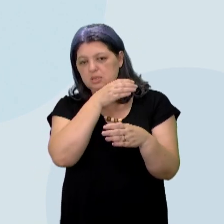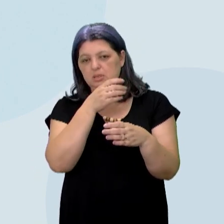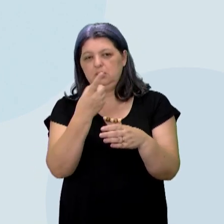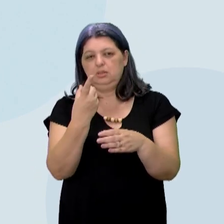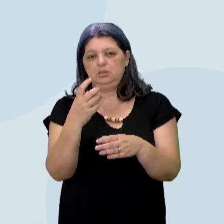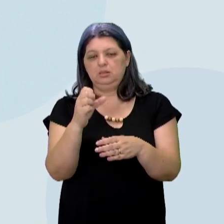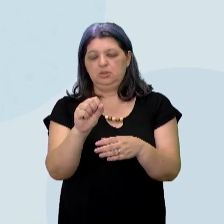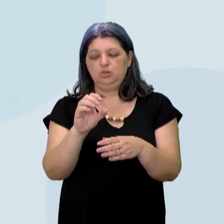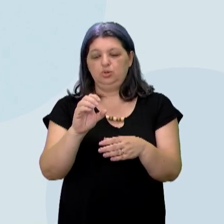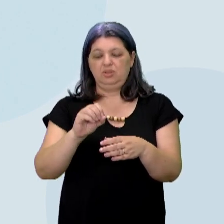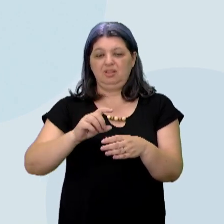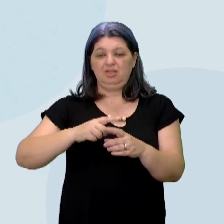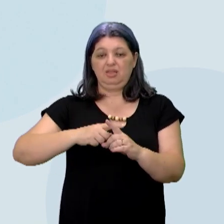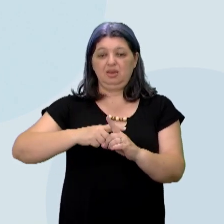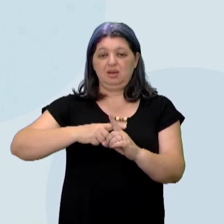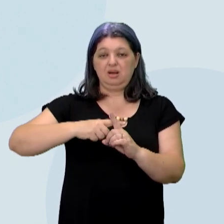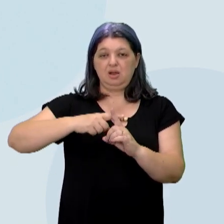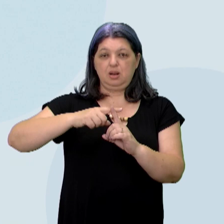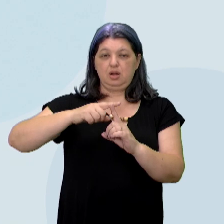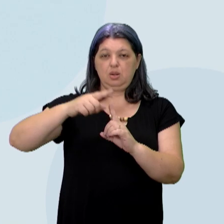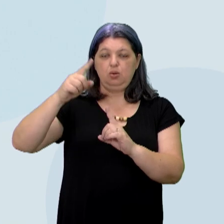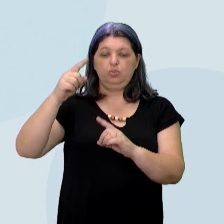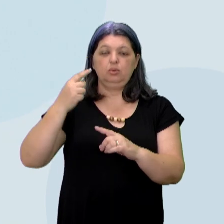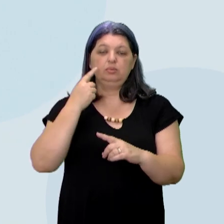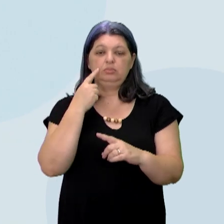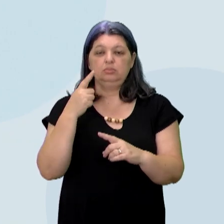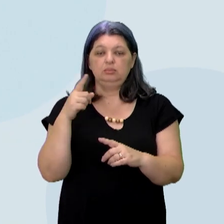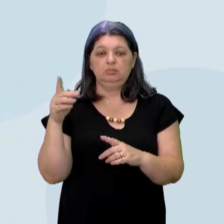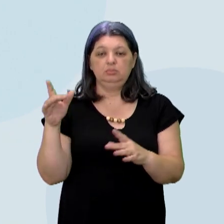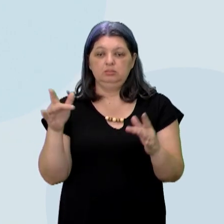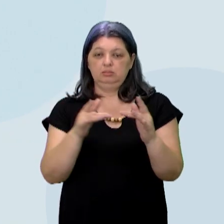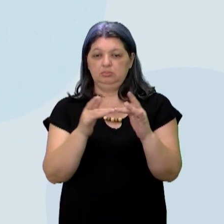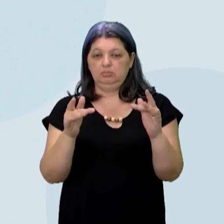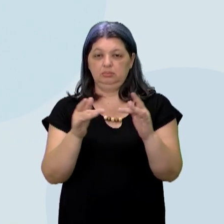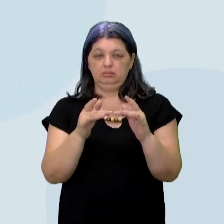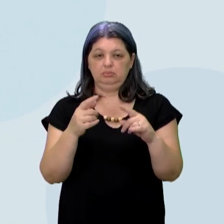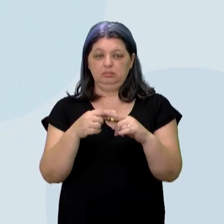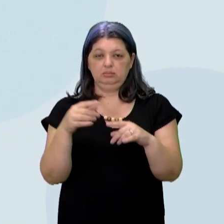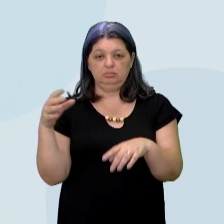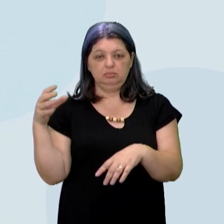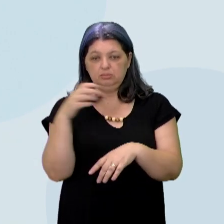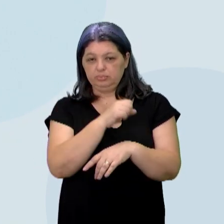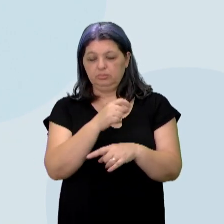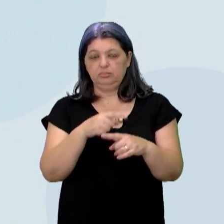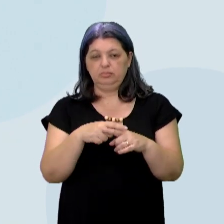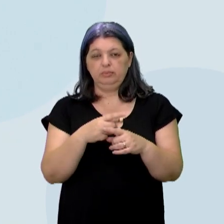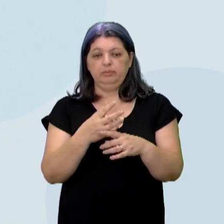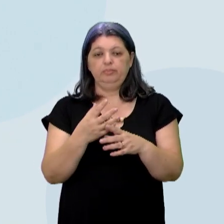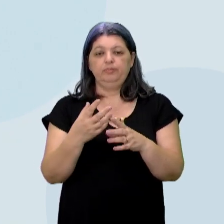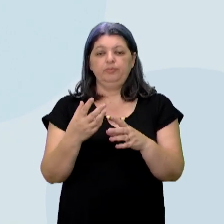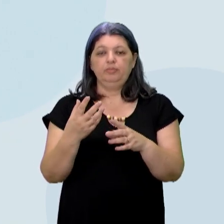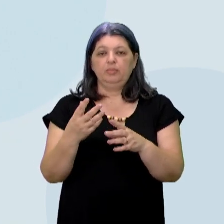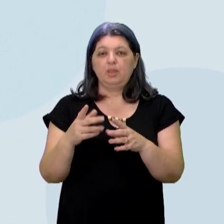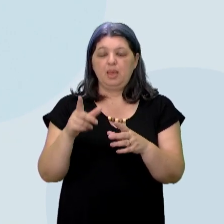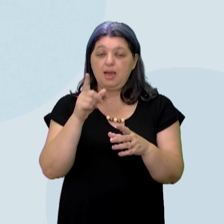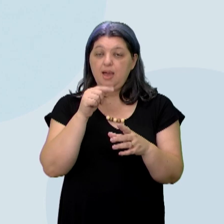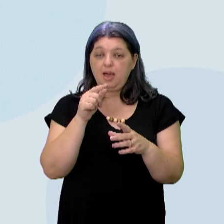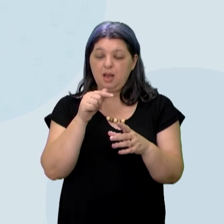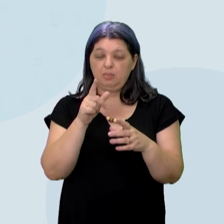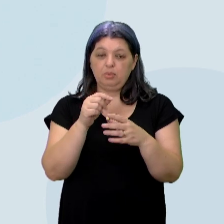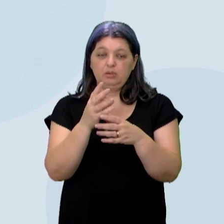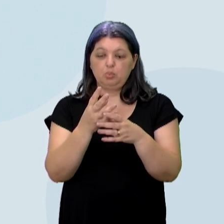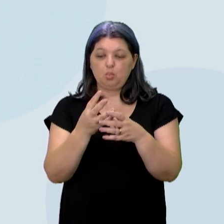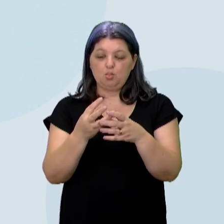graus Celsius. Um rápido contato é o suficiente para fazer que o restante da água evapore e